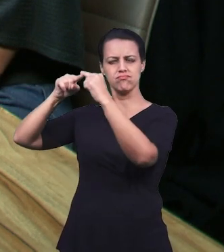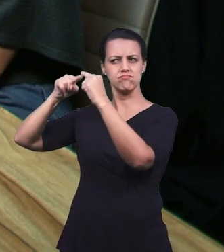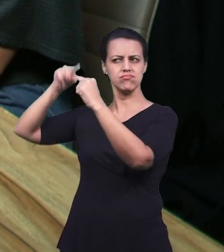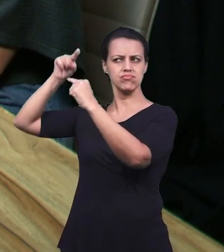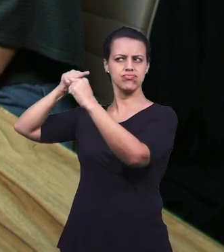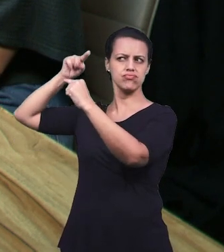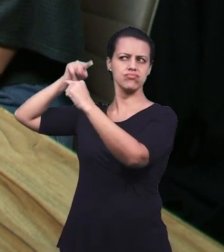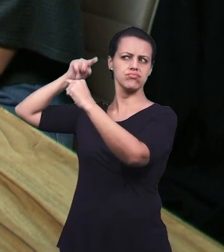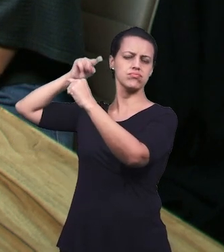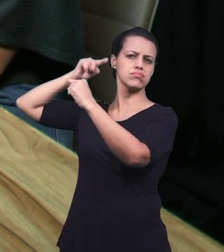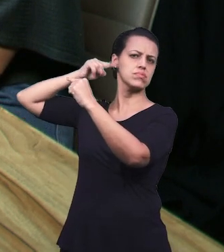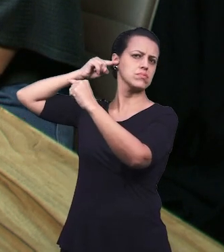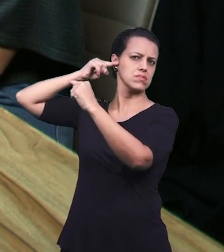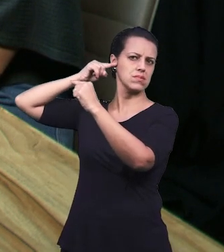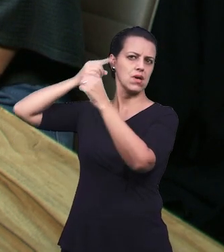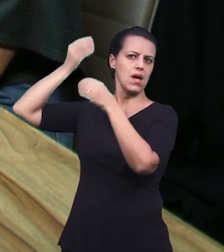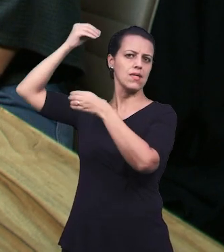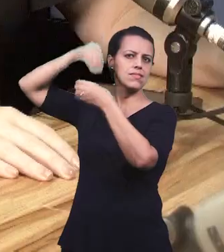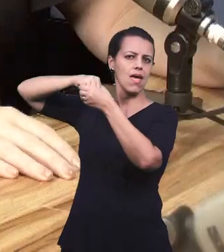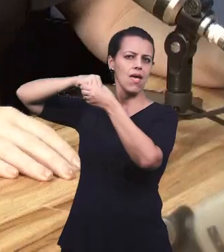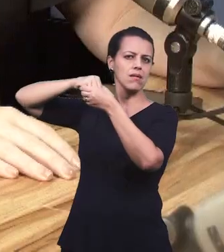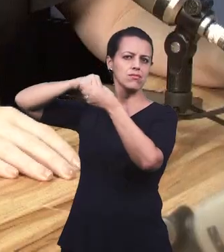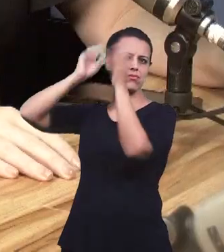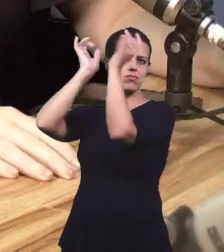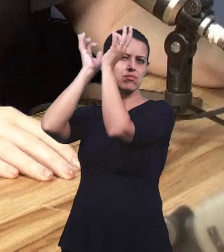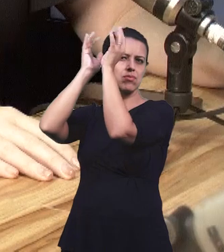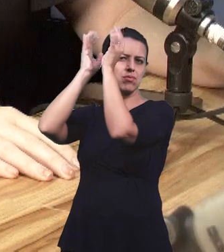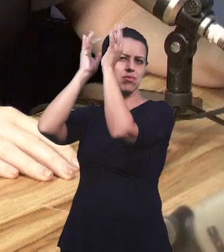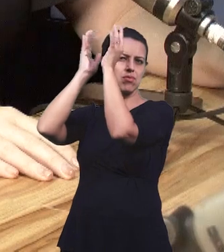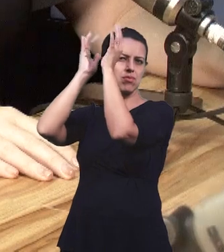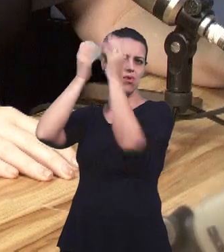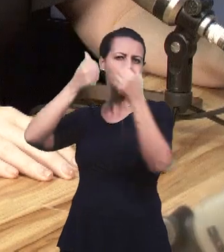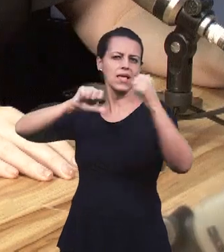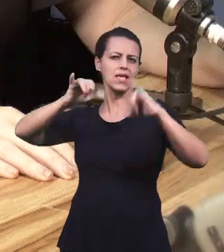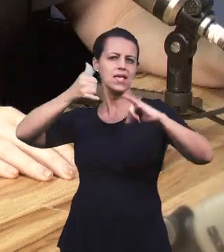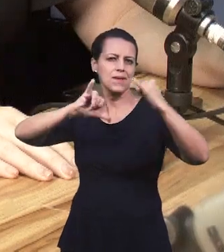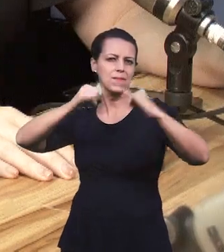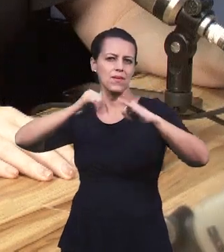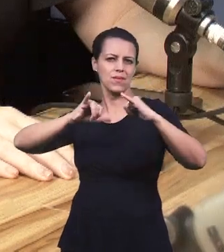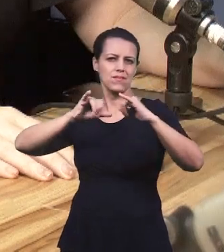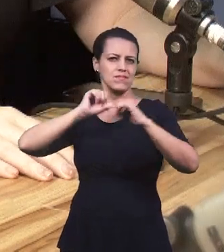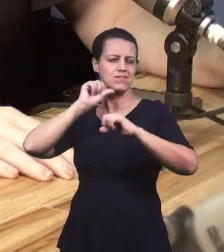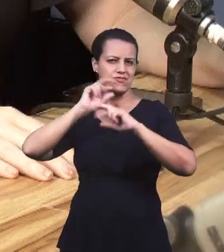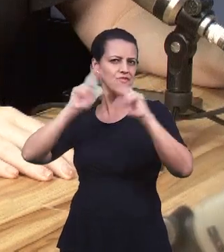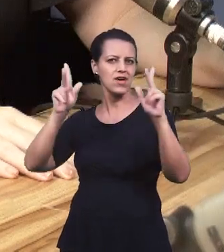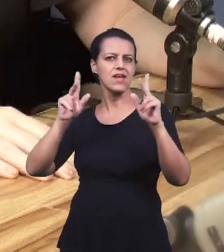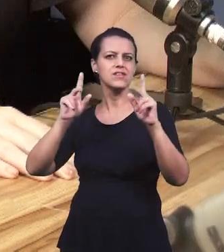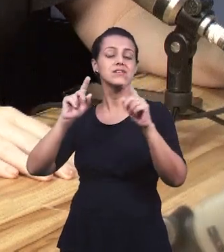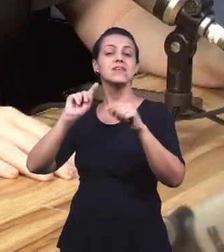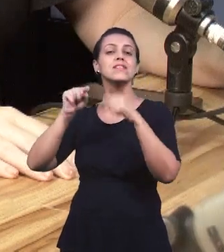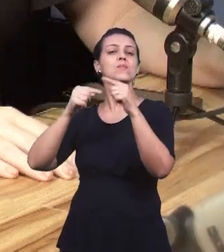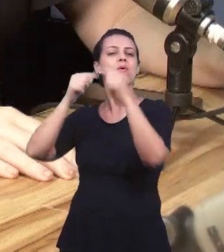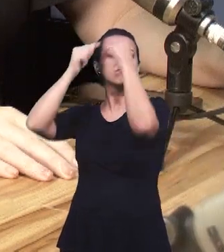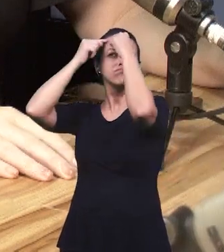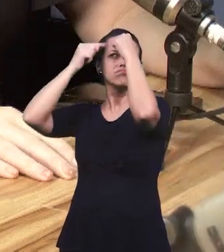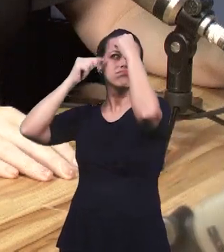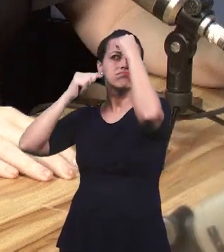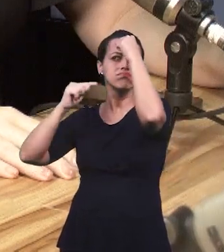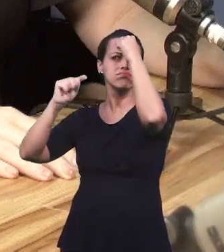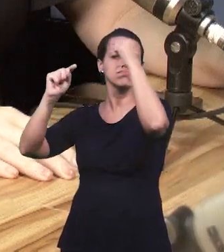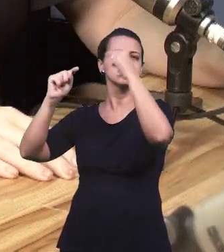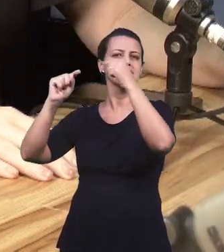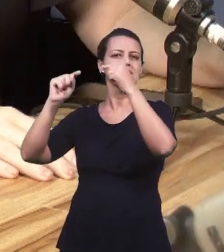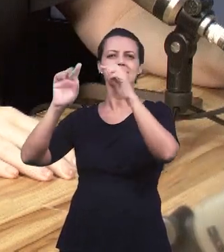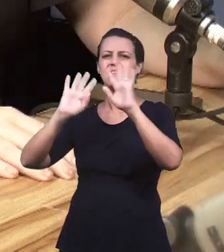de transdução, que é só essa troca, né? Só que o caminho que a informação faz, a gente chama de comutação. Então, o